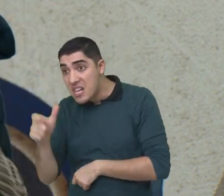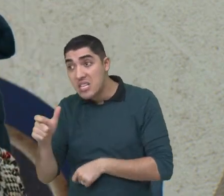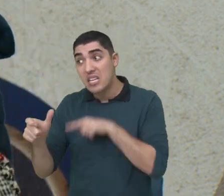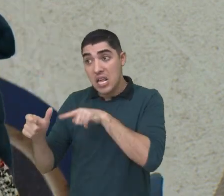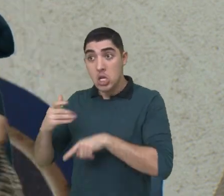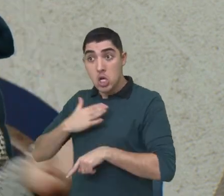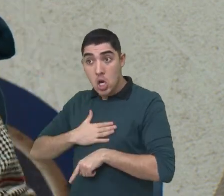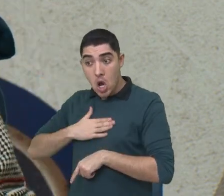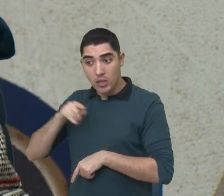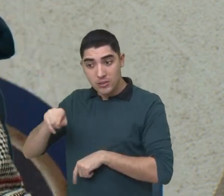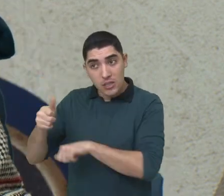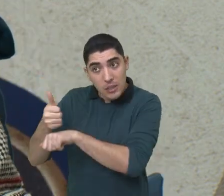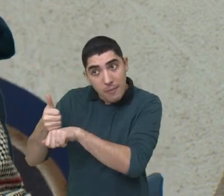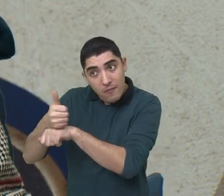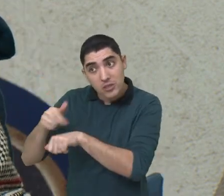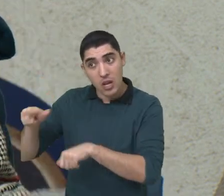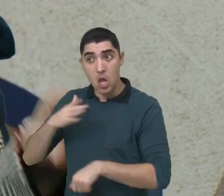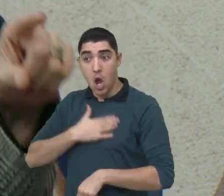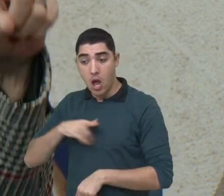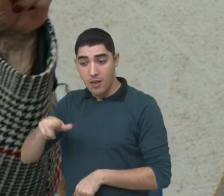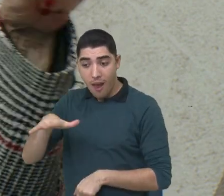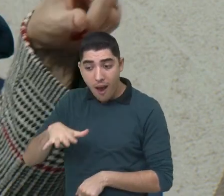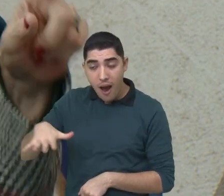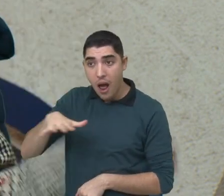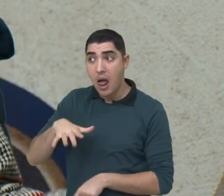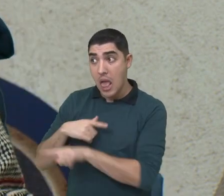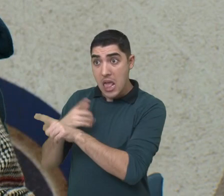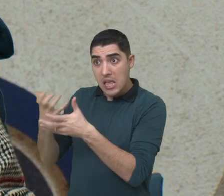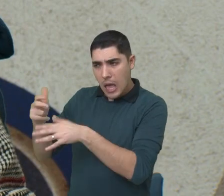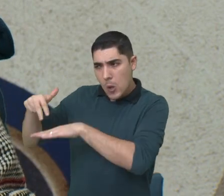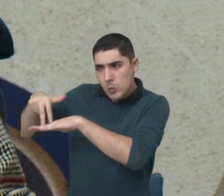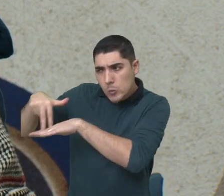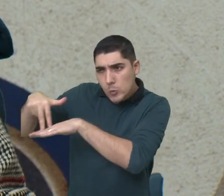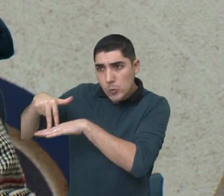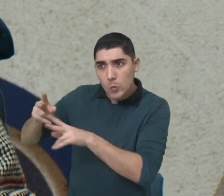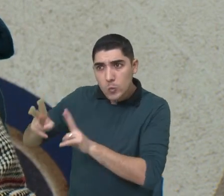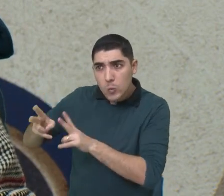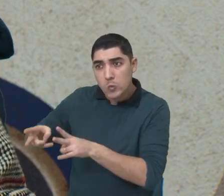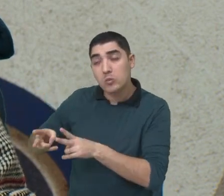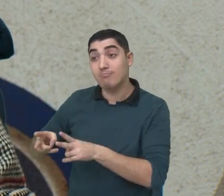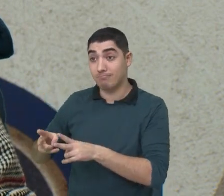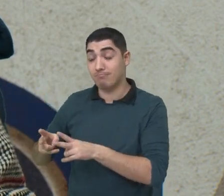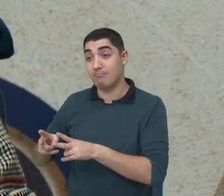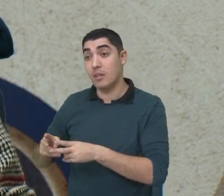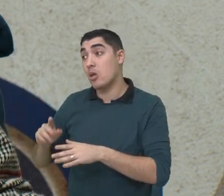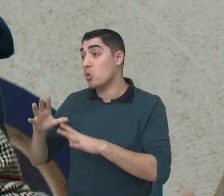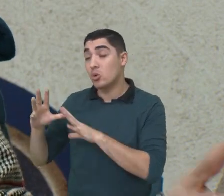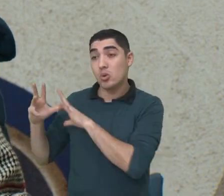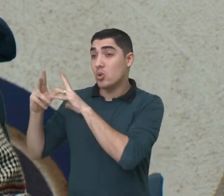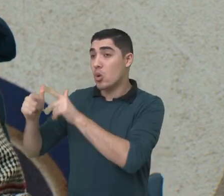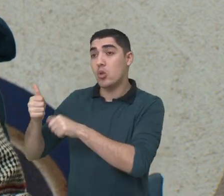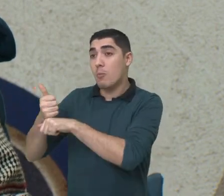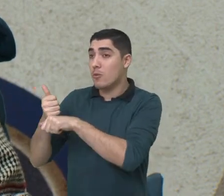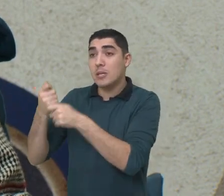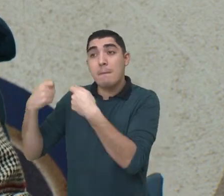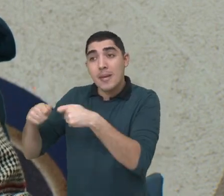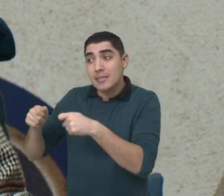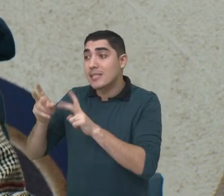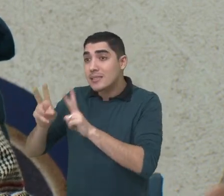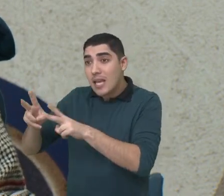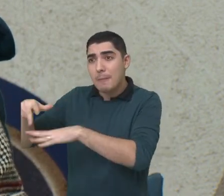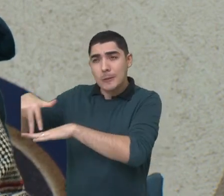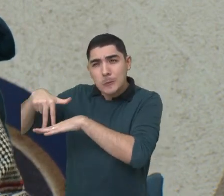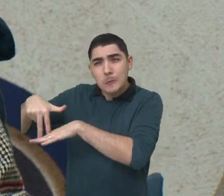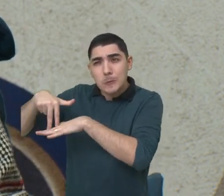dele gostar da profissão, dele ser persistente, como você disse, ele tem que ser, todo profissional tem que